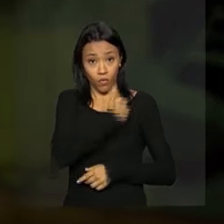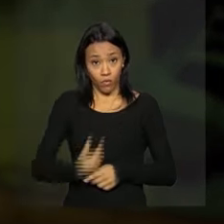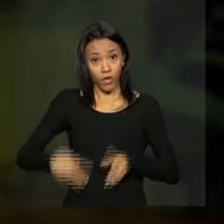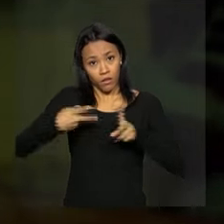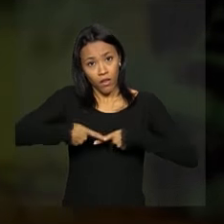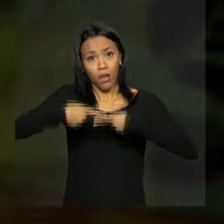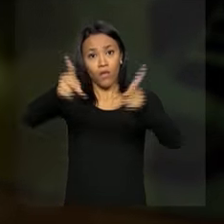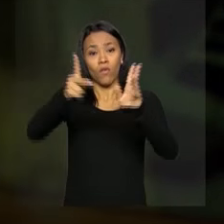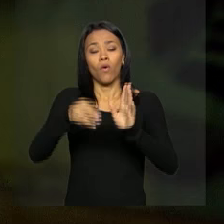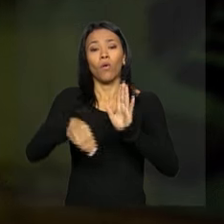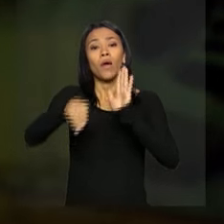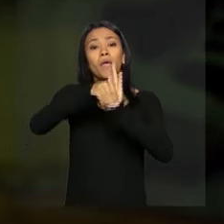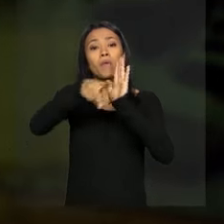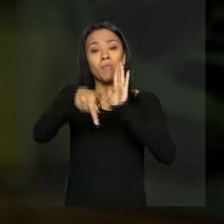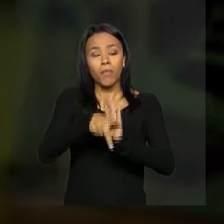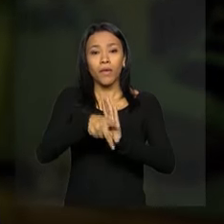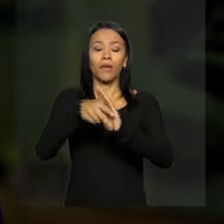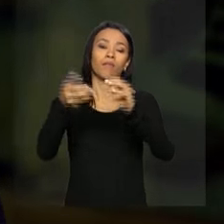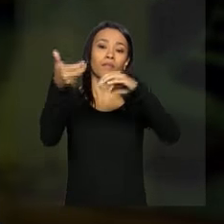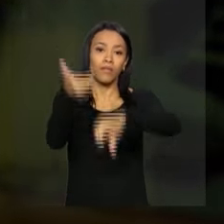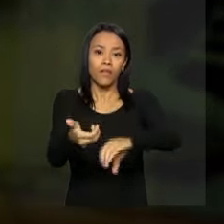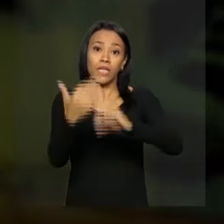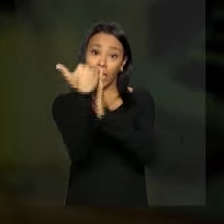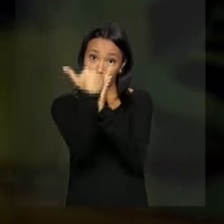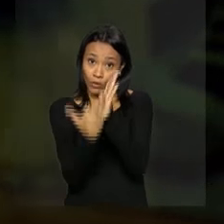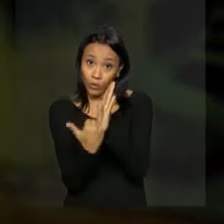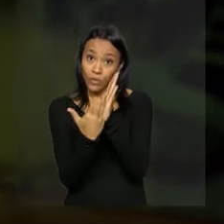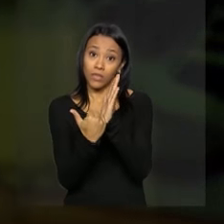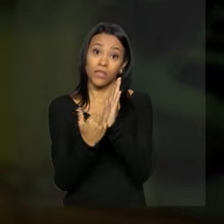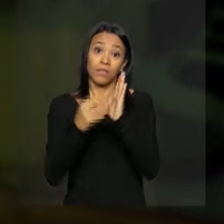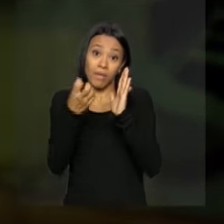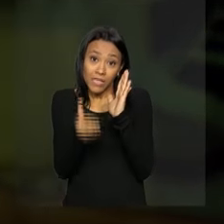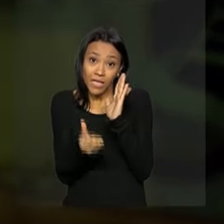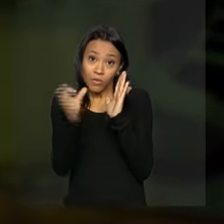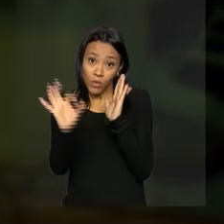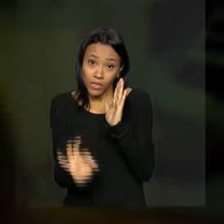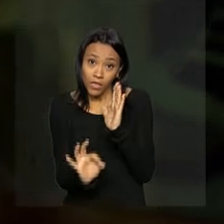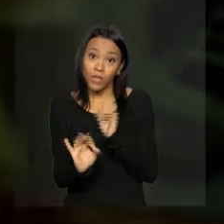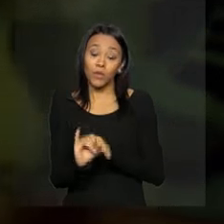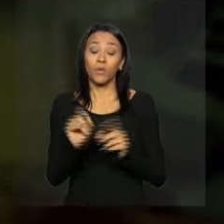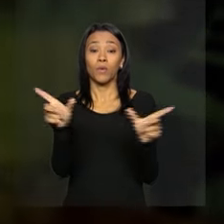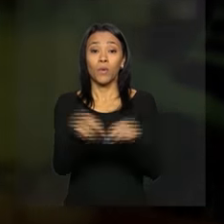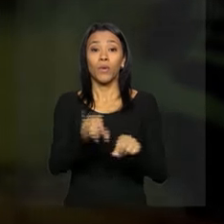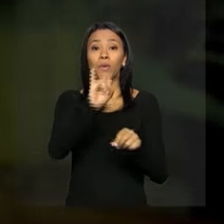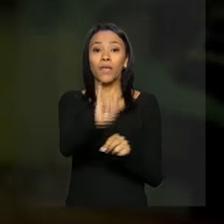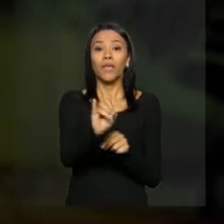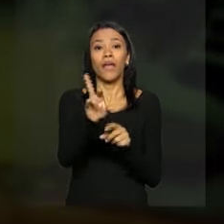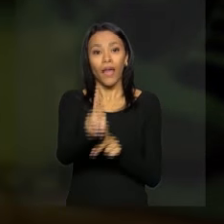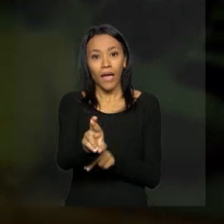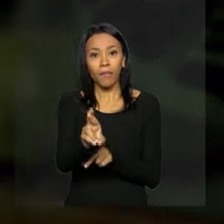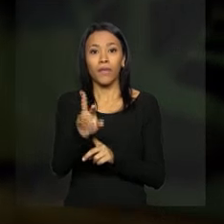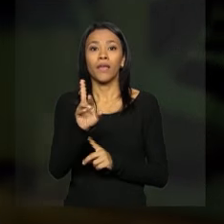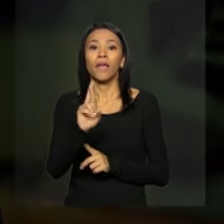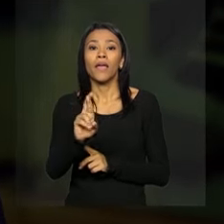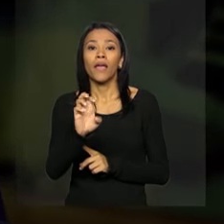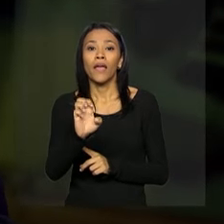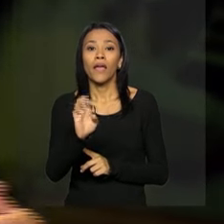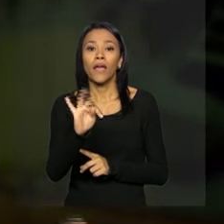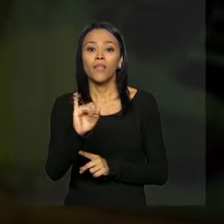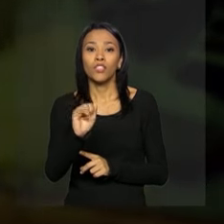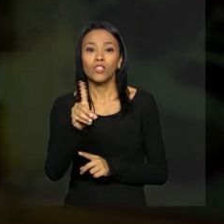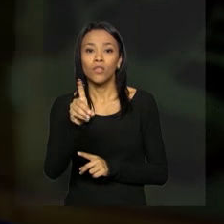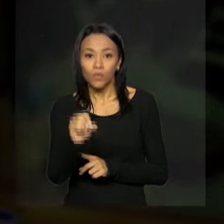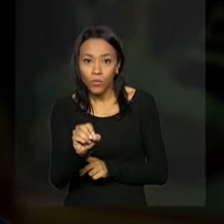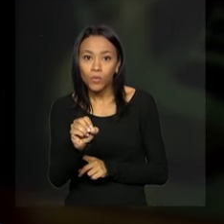medida provisória que reduz de 25% para 6% o imposto de renda retido na fonte sobre o dinheiro enviado